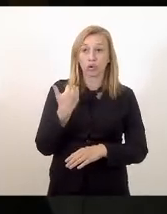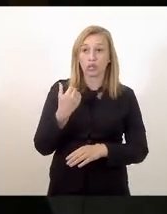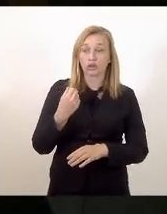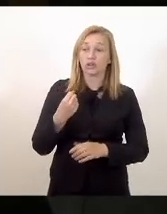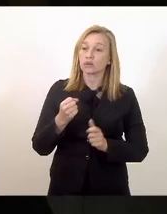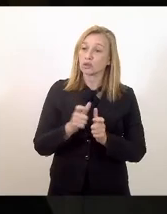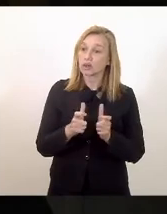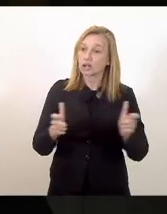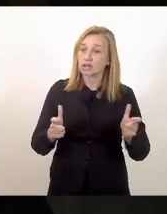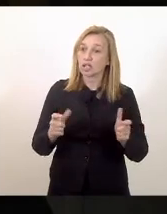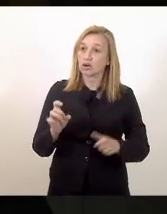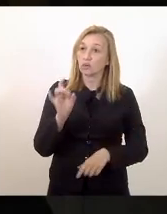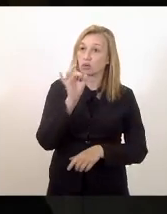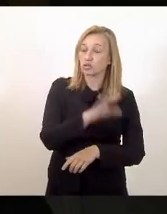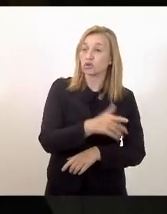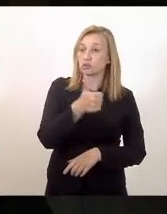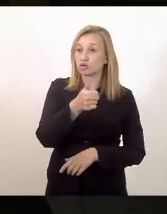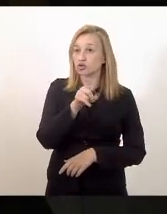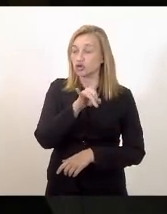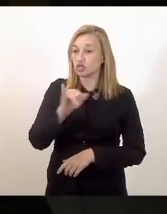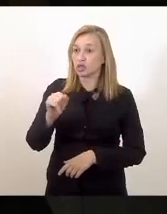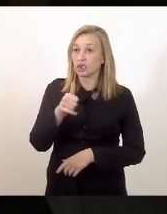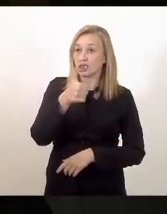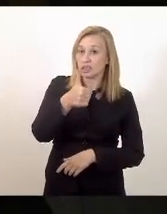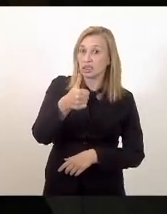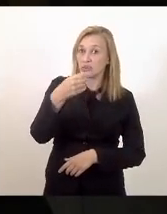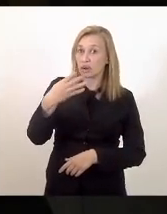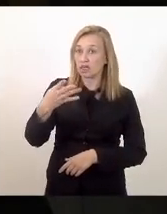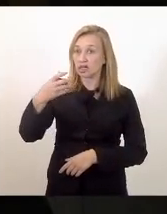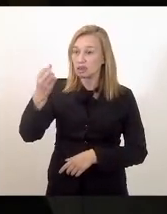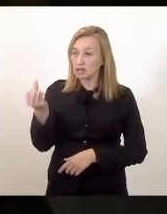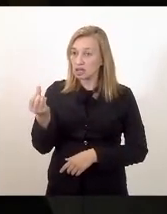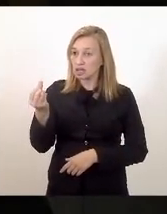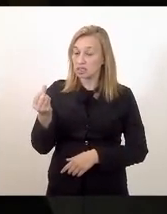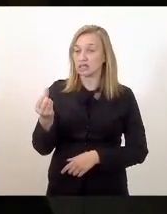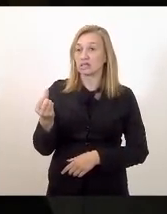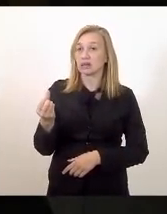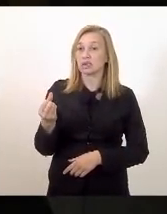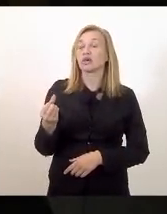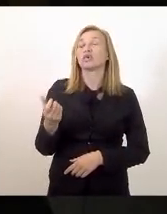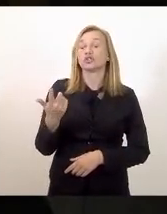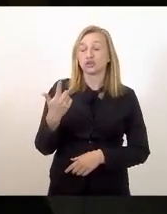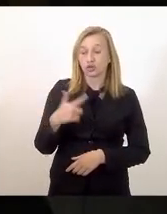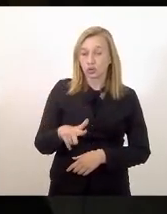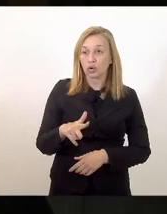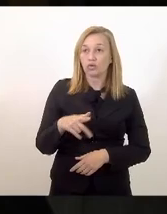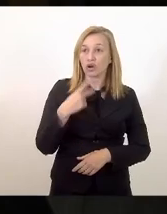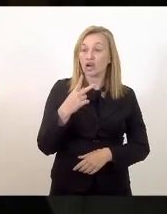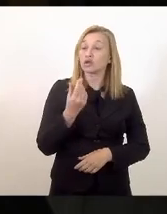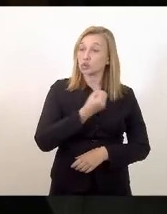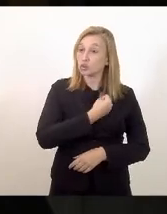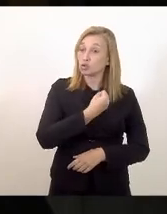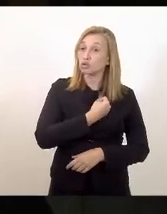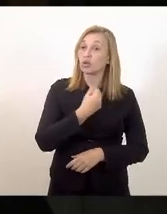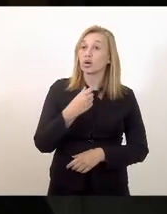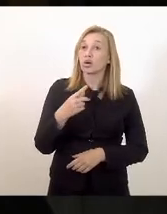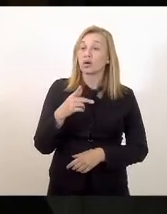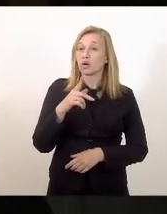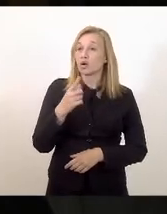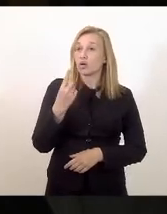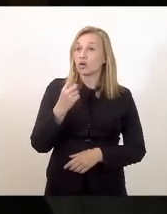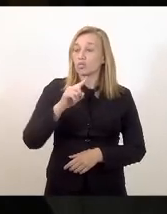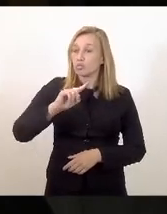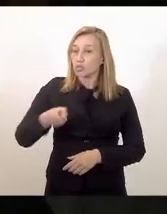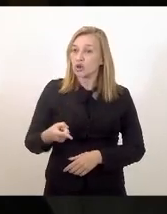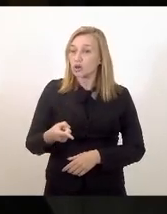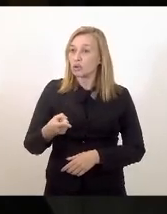dias foram 146 num dia e 130 no outro. Mais uma vez, nacionalizando esses números, era como se estivesse morrendo num dia